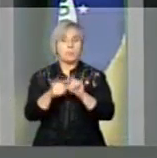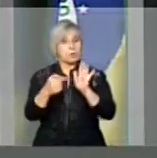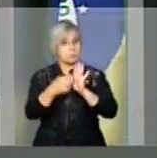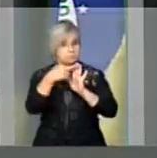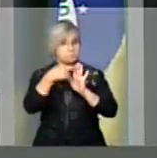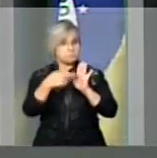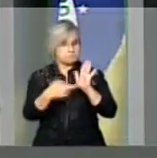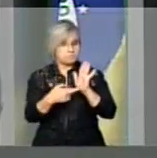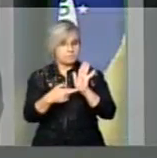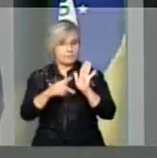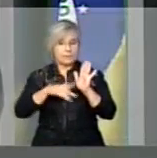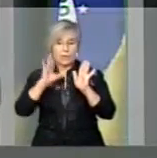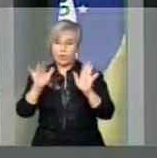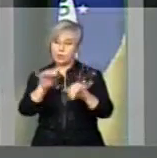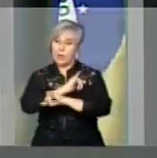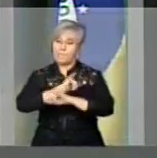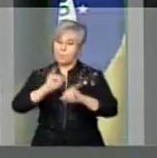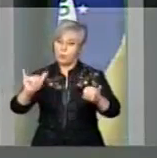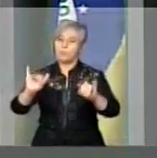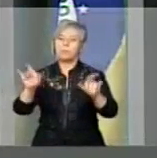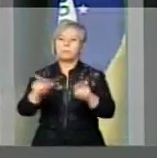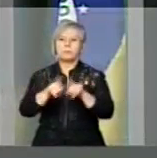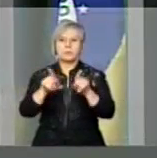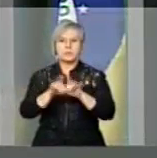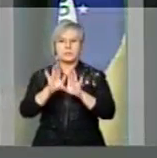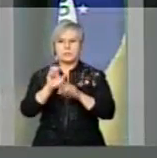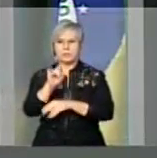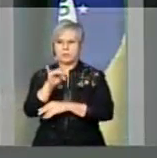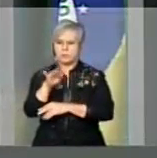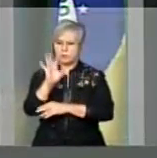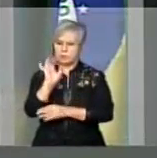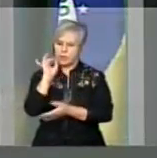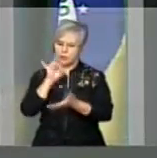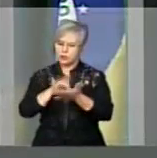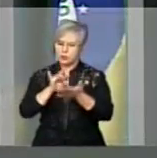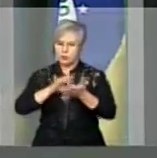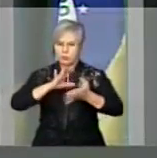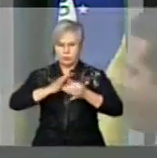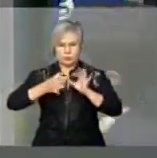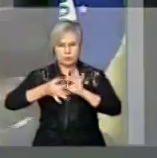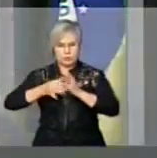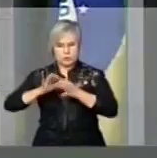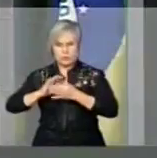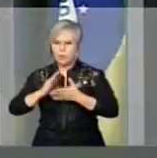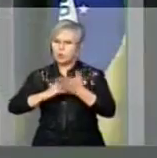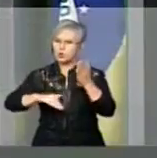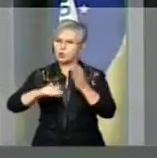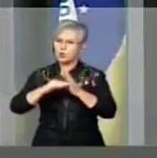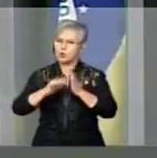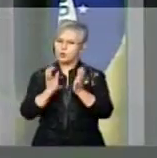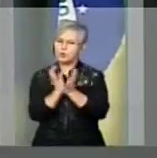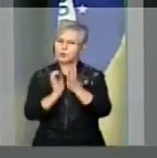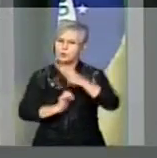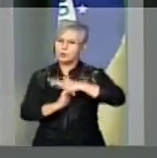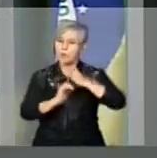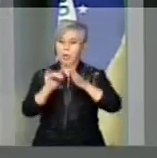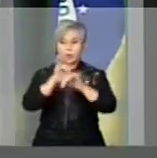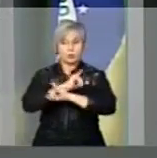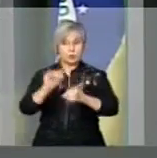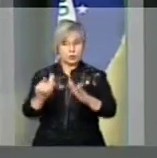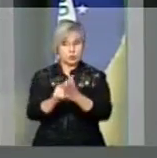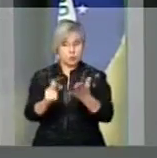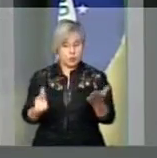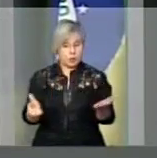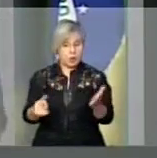regra, que já foi publicada e amplamente divulgada nos sites oficiais, aplicável a todos os veículos internacionais de imprensa para os